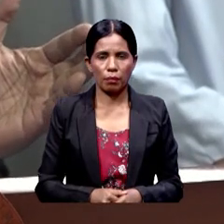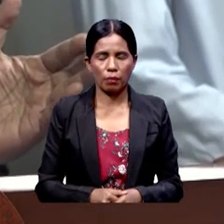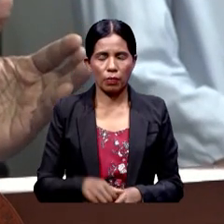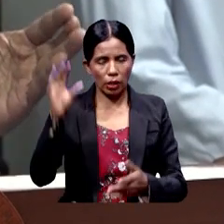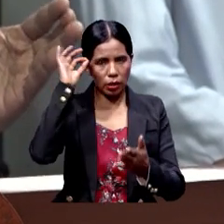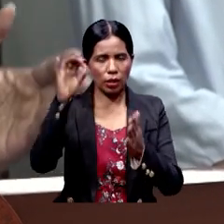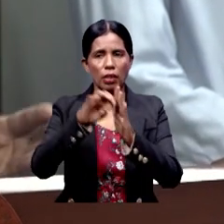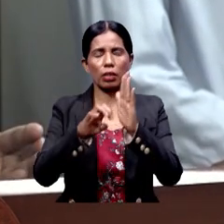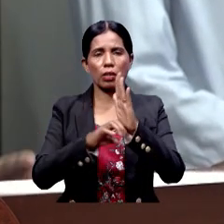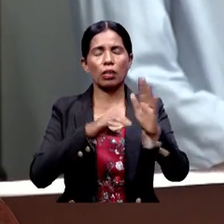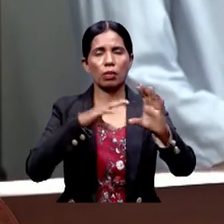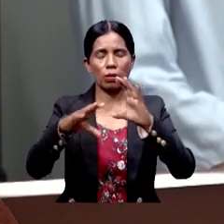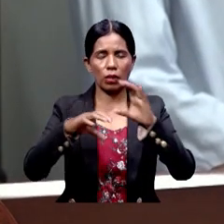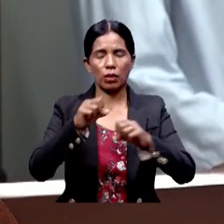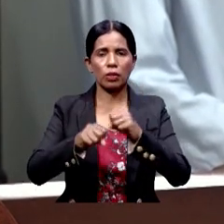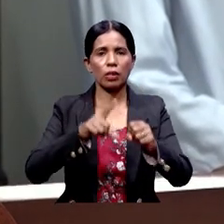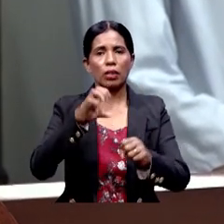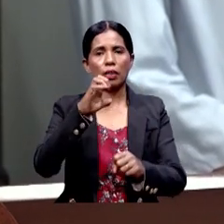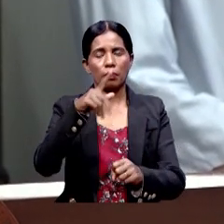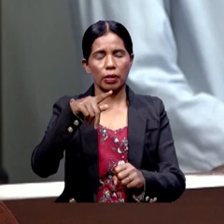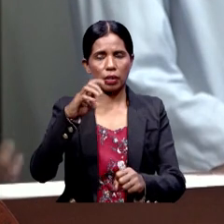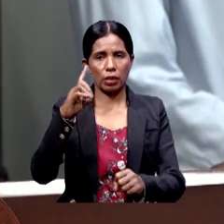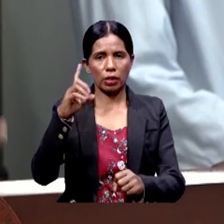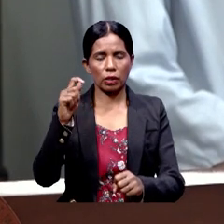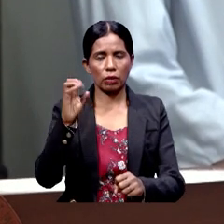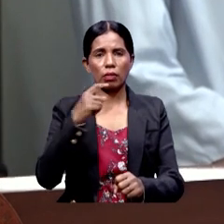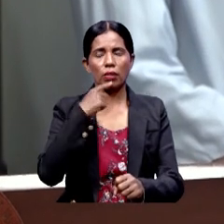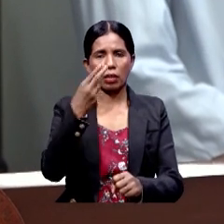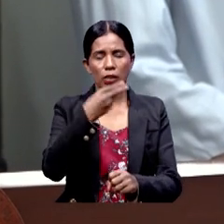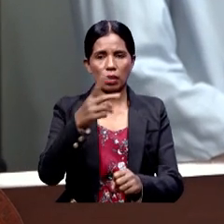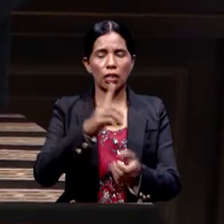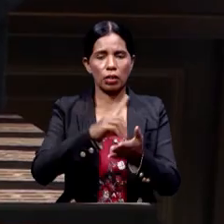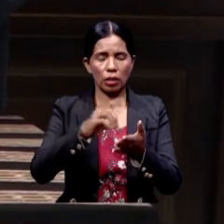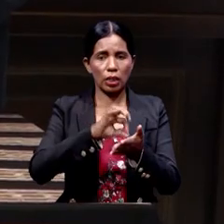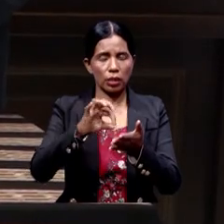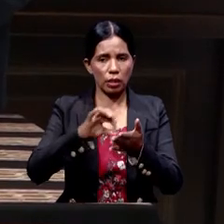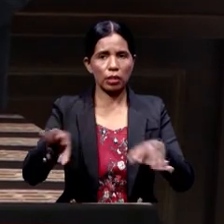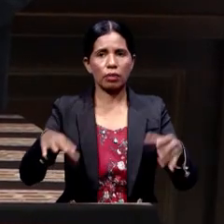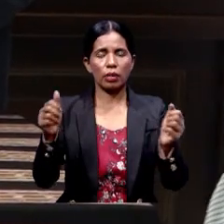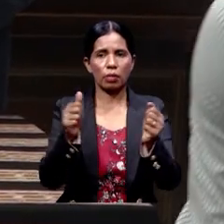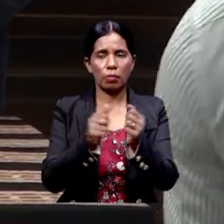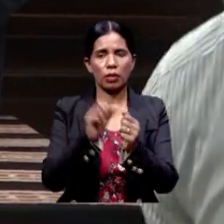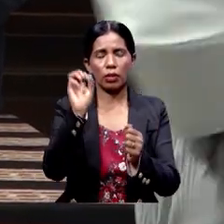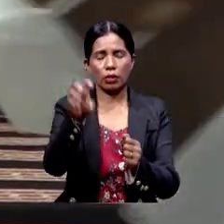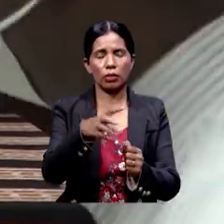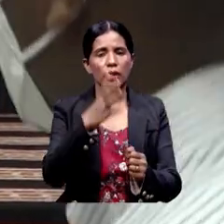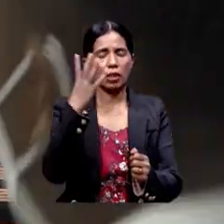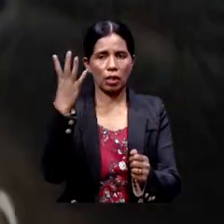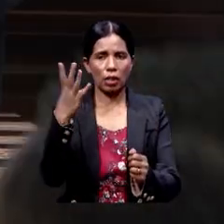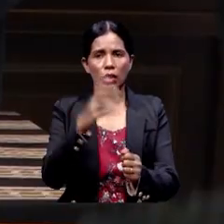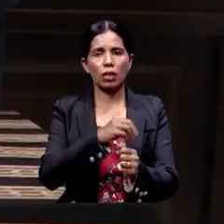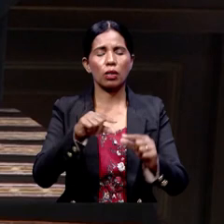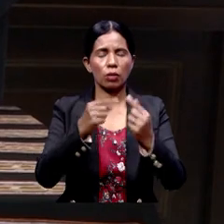Secretário de Estado de Comunicação Social Expedito Dias Jiménez e a Quinta né assina acordo com mídia na Insanulo Racing Hat nebe antes né